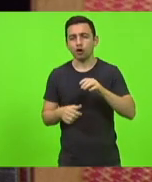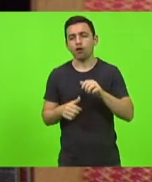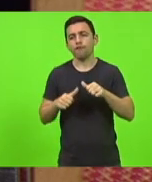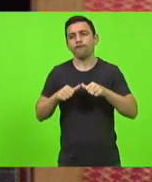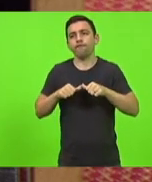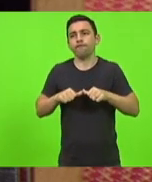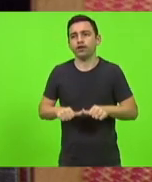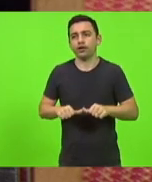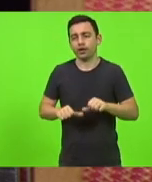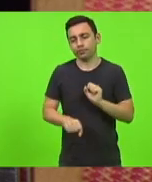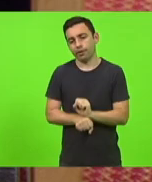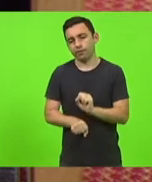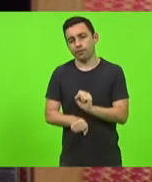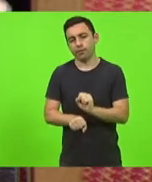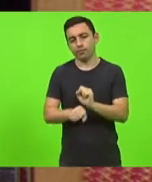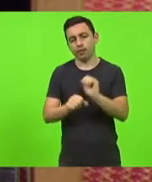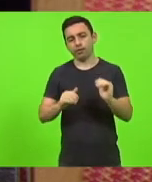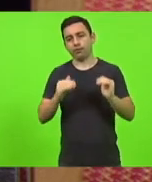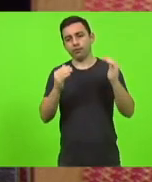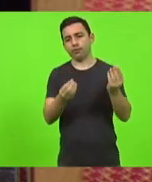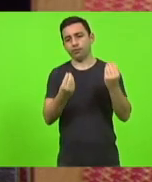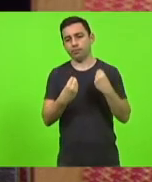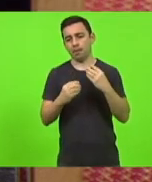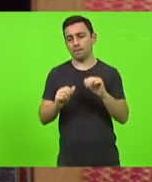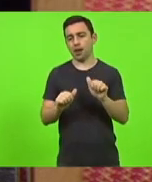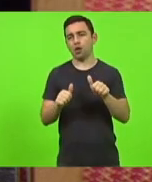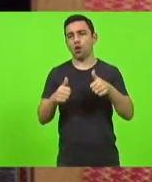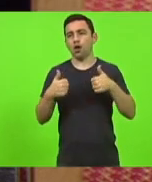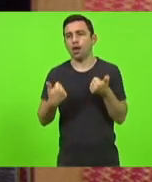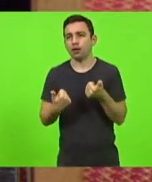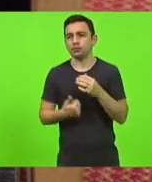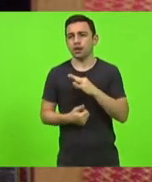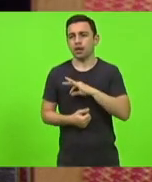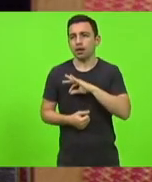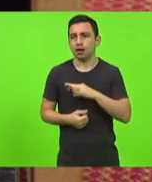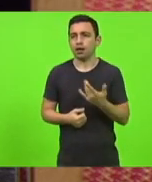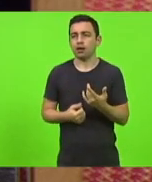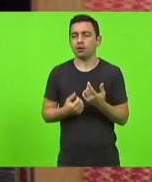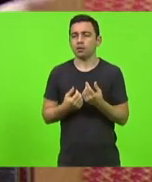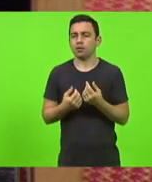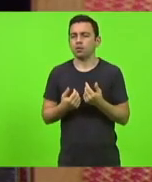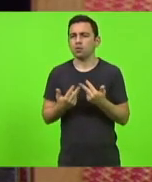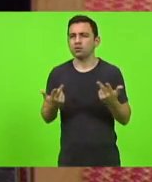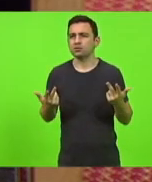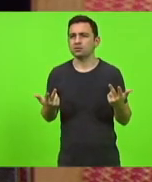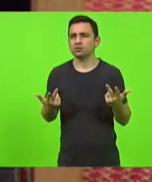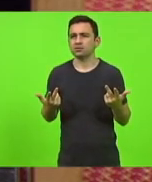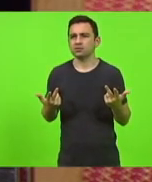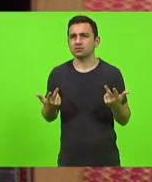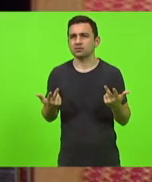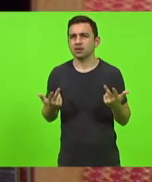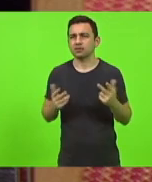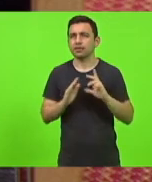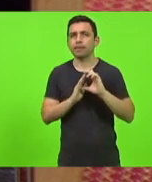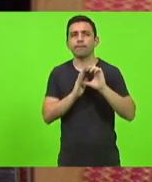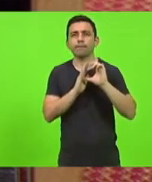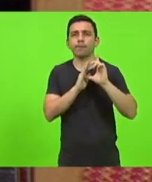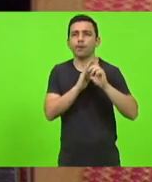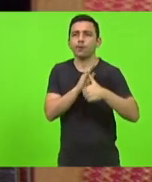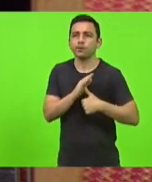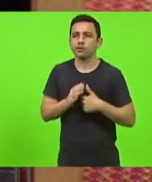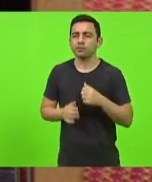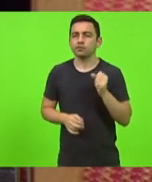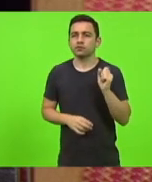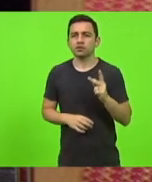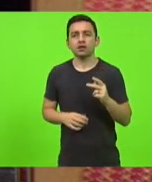esperar uma promoção para melhorar um pouquinho a sua remuneração depois de aposentado. Então,